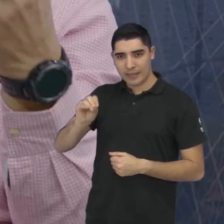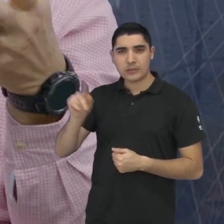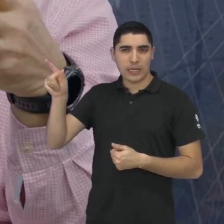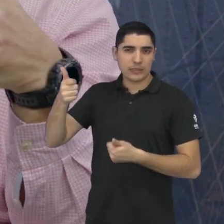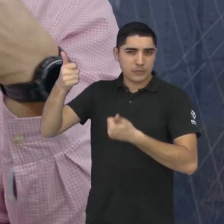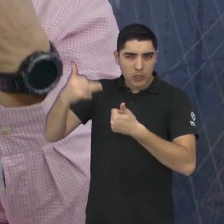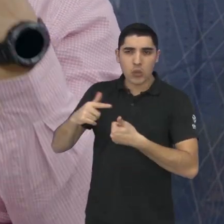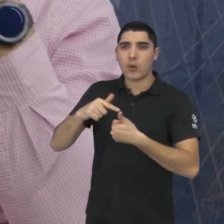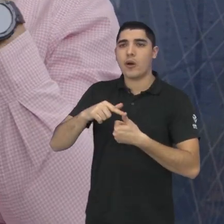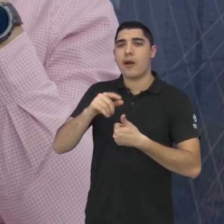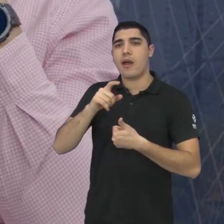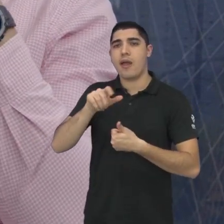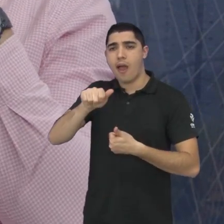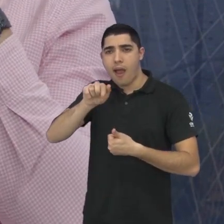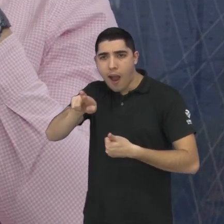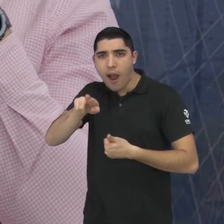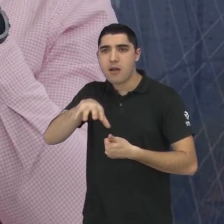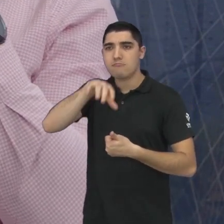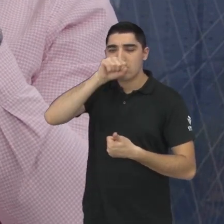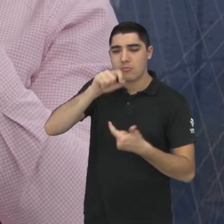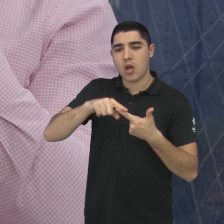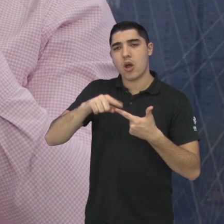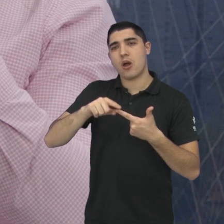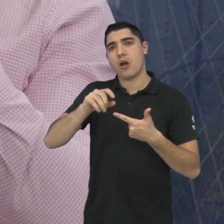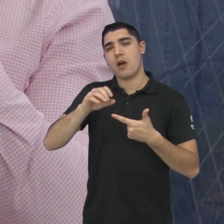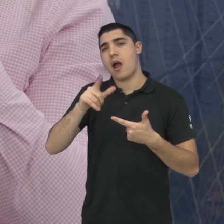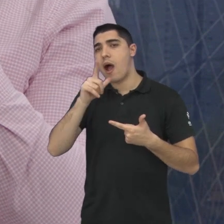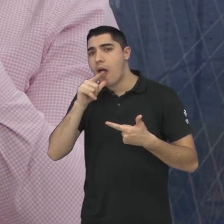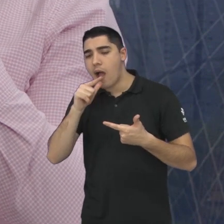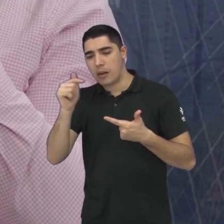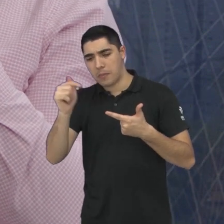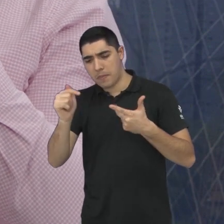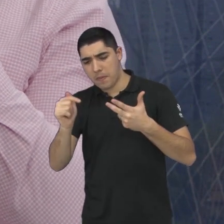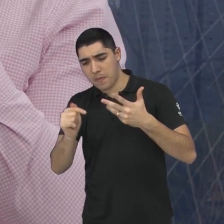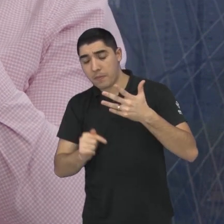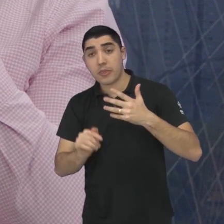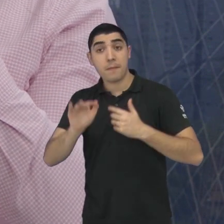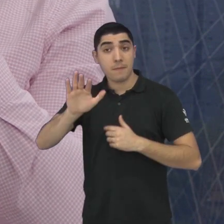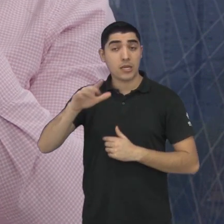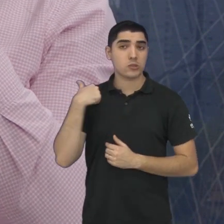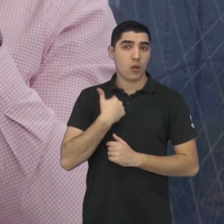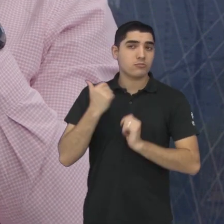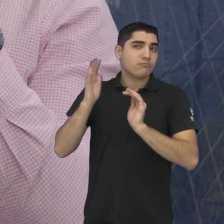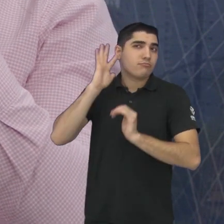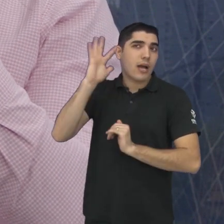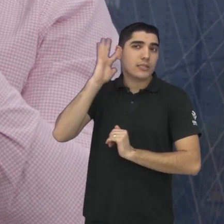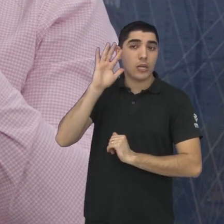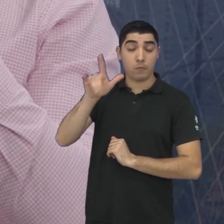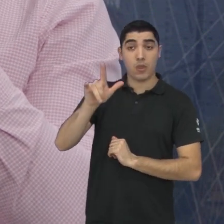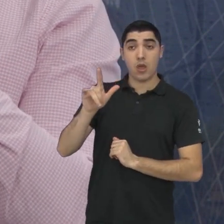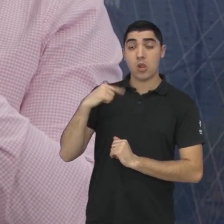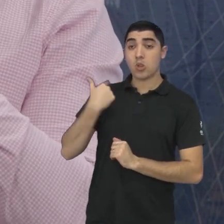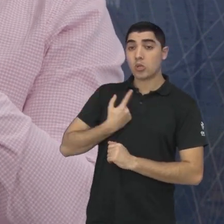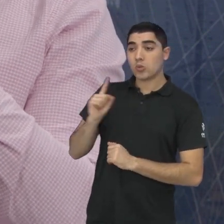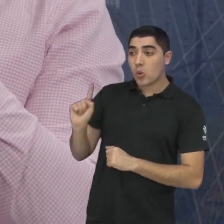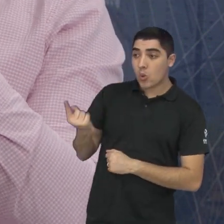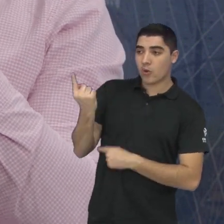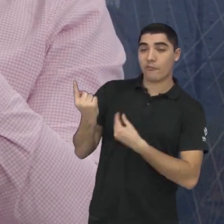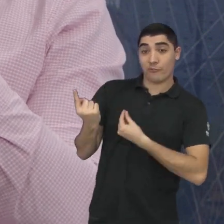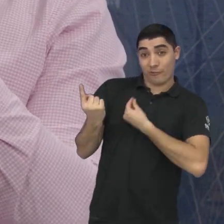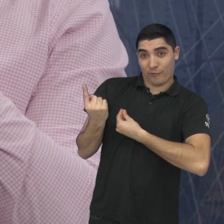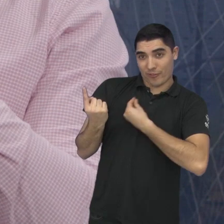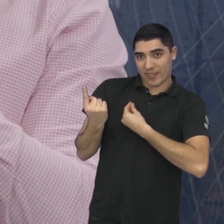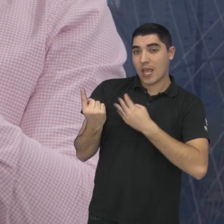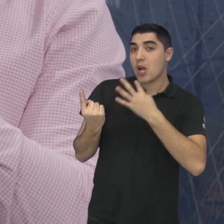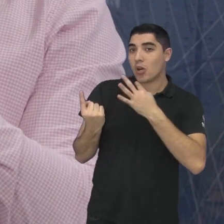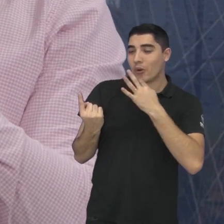né, condições, da água, do oxigênio. A gente pode pensar o seguinte, como a única forma de vida que a gente conhece é a